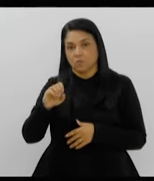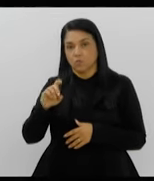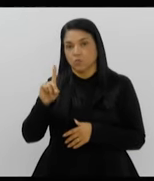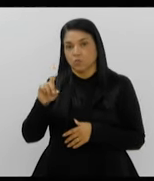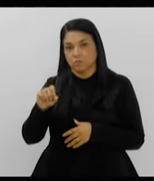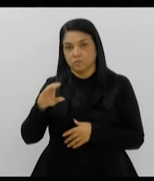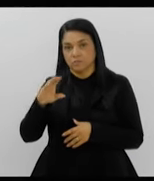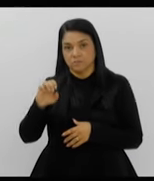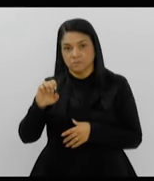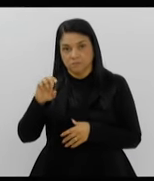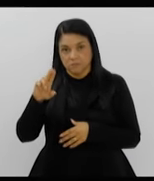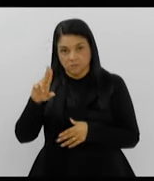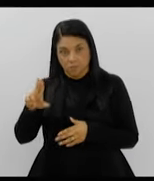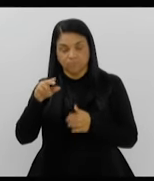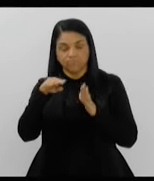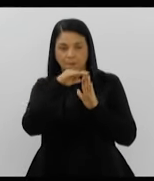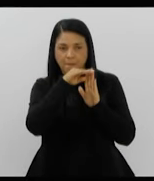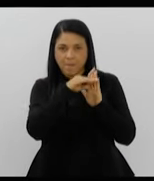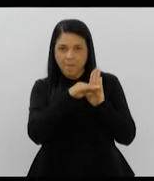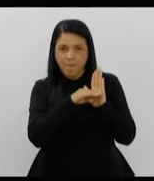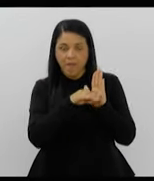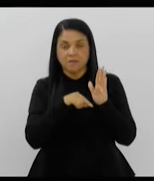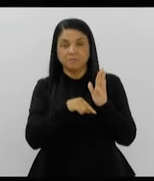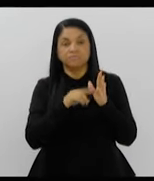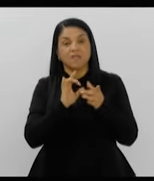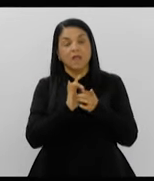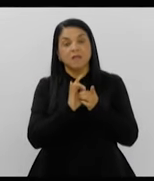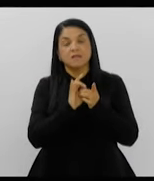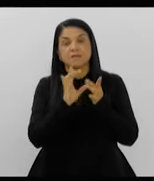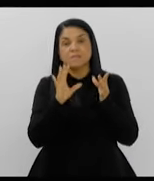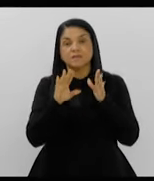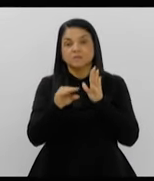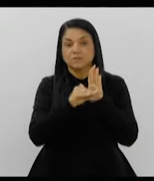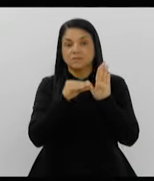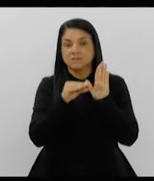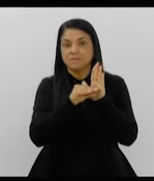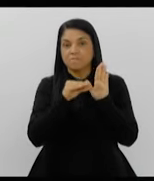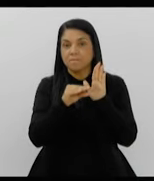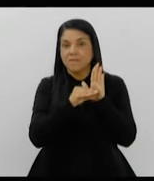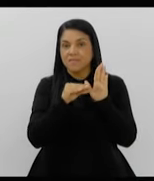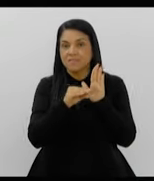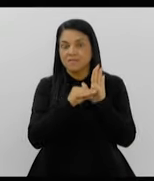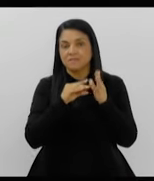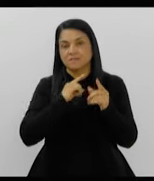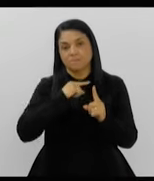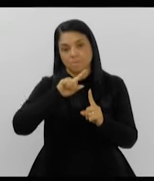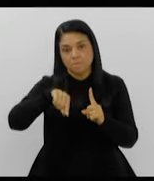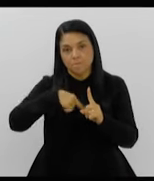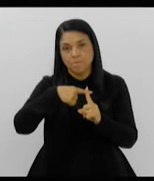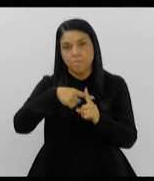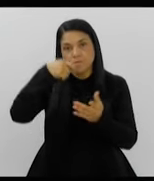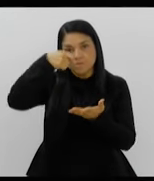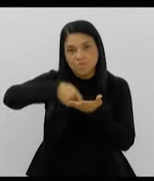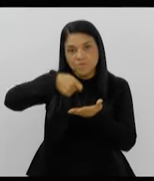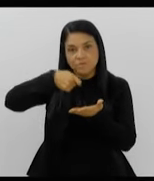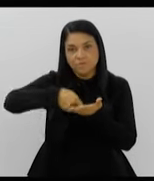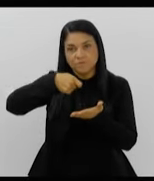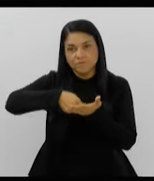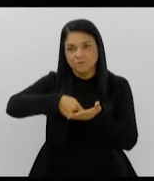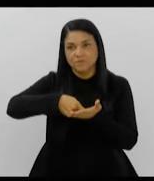de apontamentos, a liberação das nossas emendas impositivas, porque o ano já está,